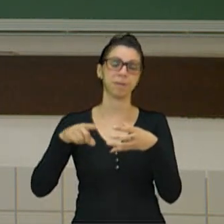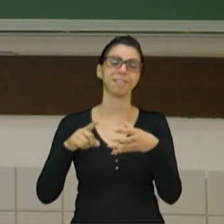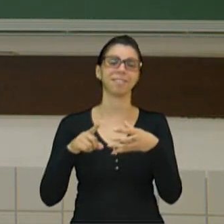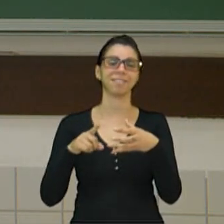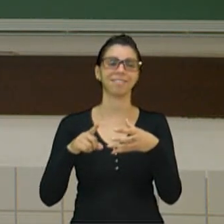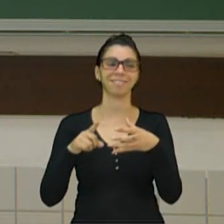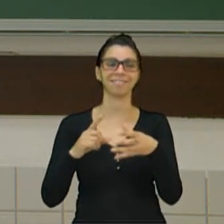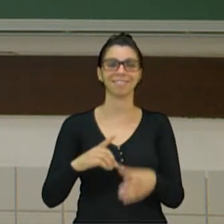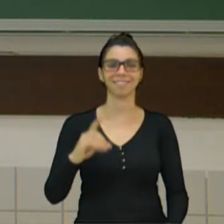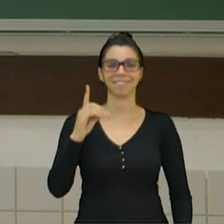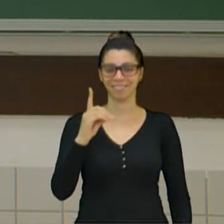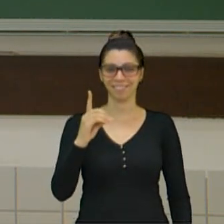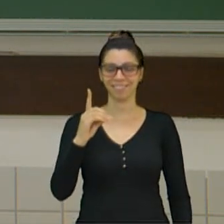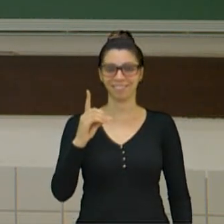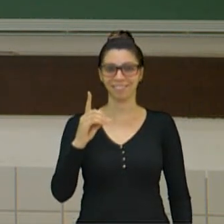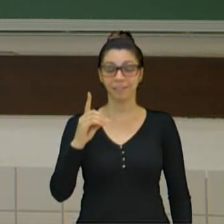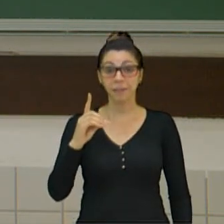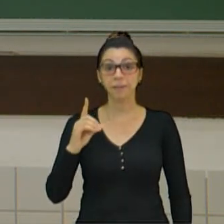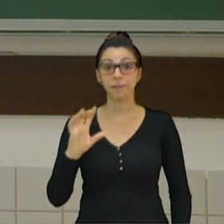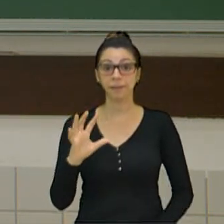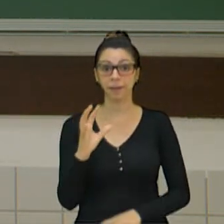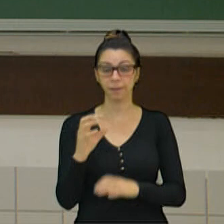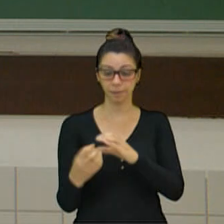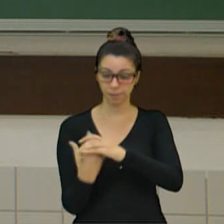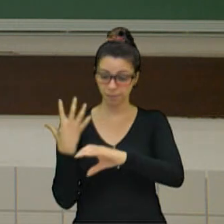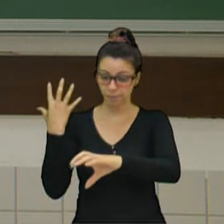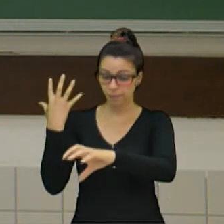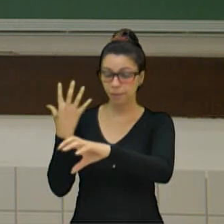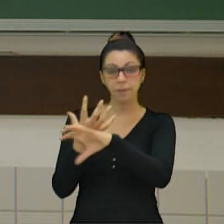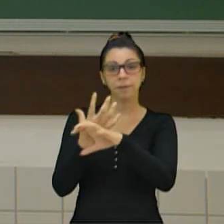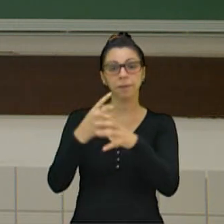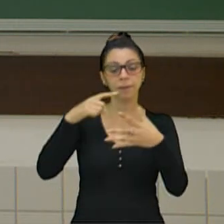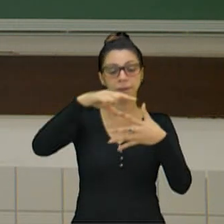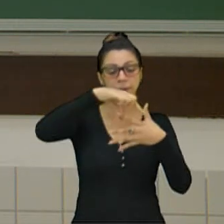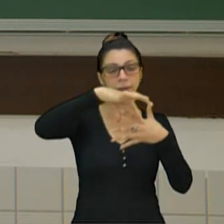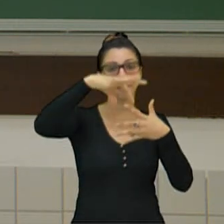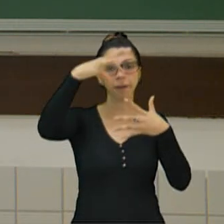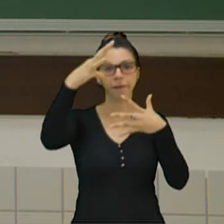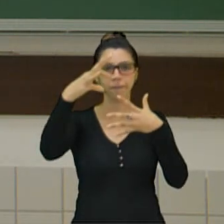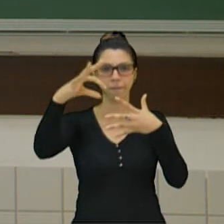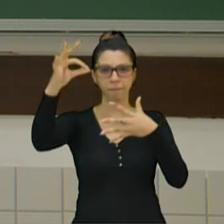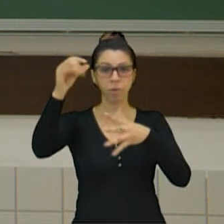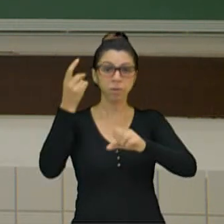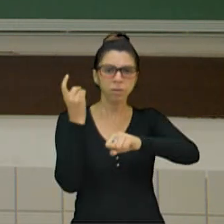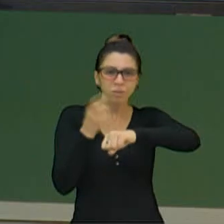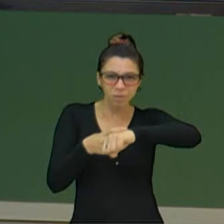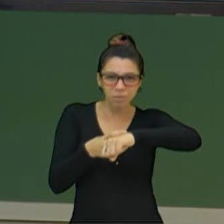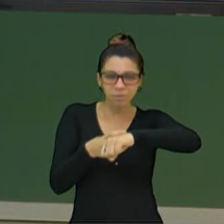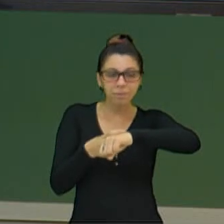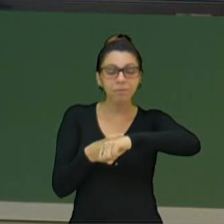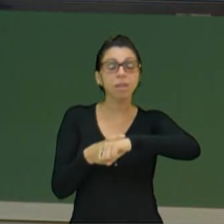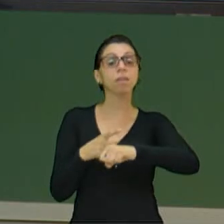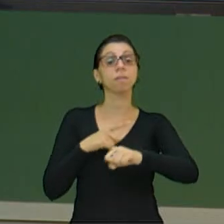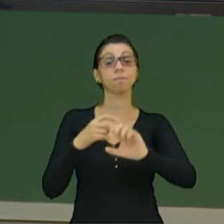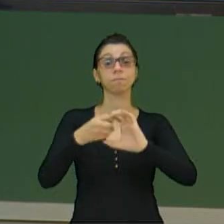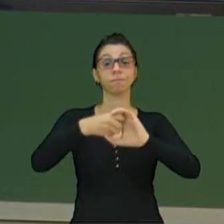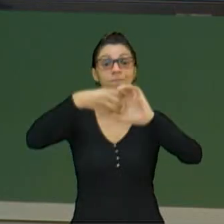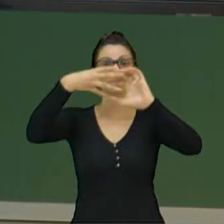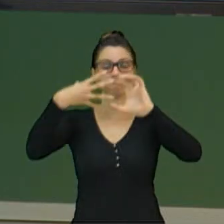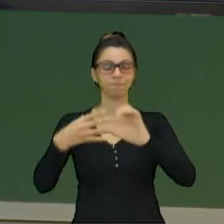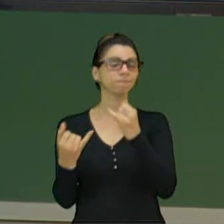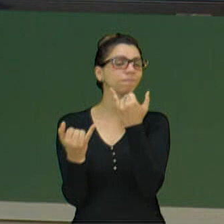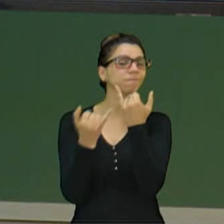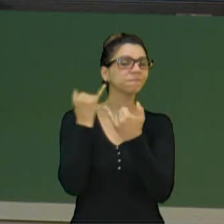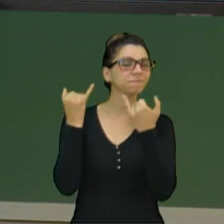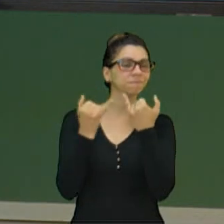da Gnetophyta, que tem aquela planta que tem a folha coriácea. E aí ela vai ter uma característica